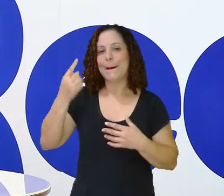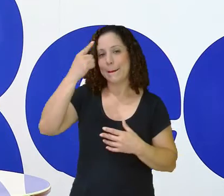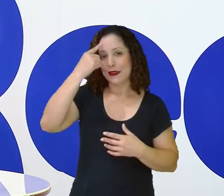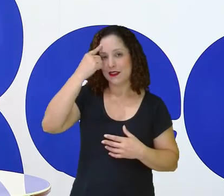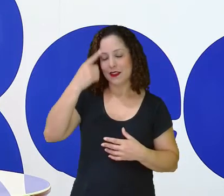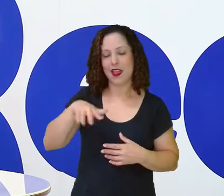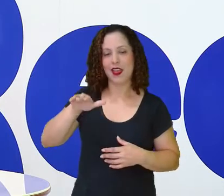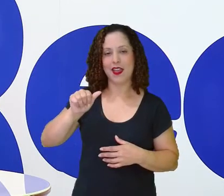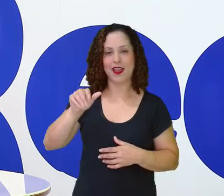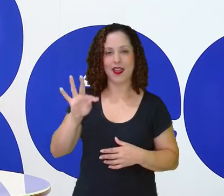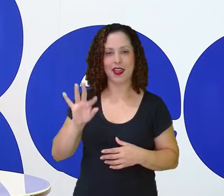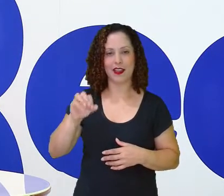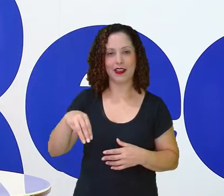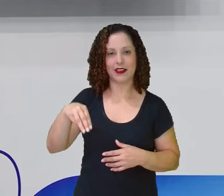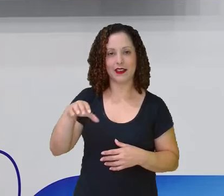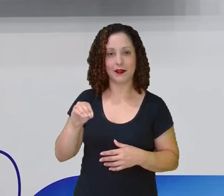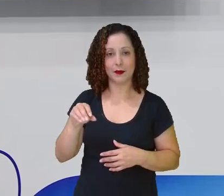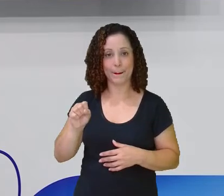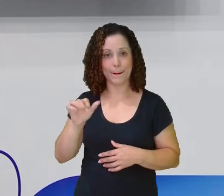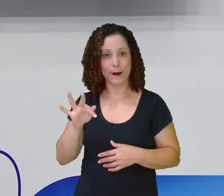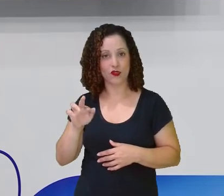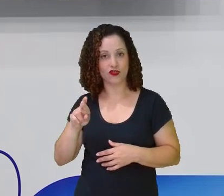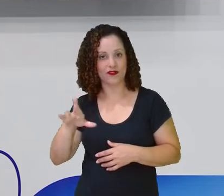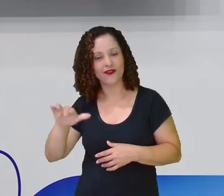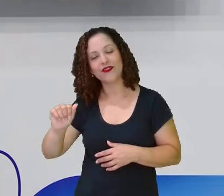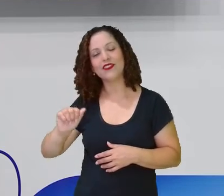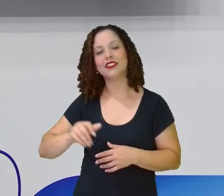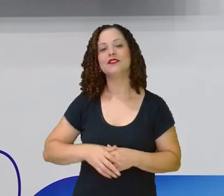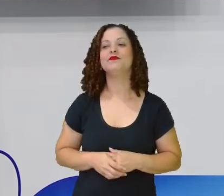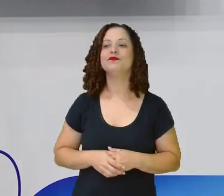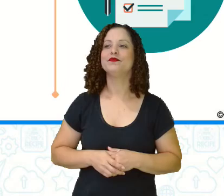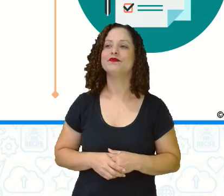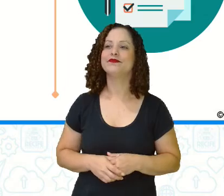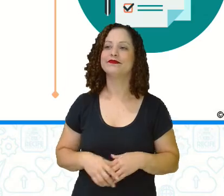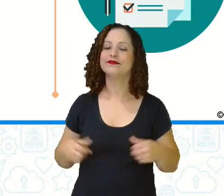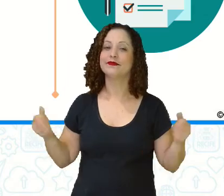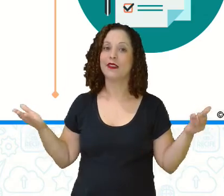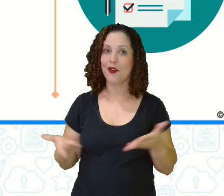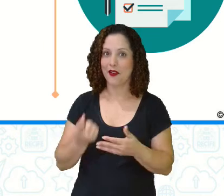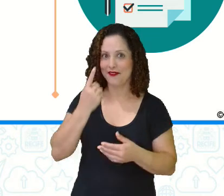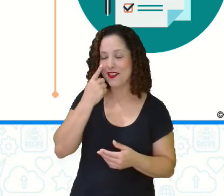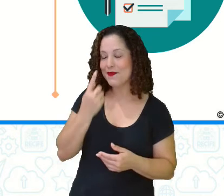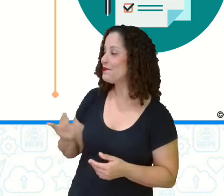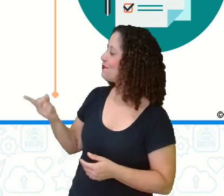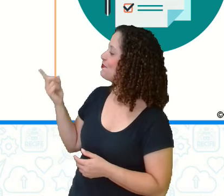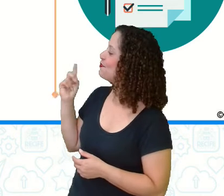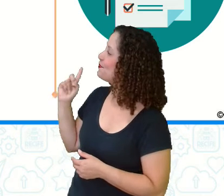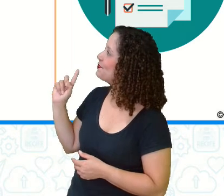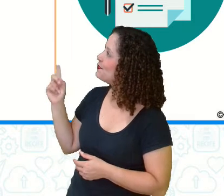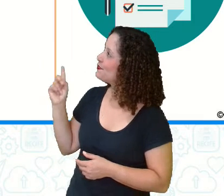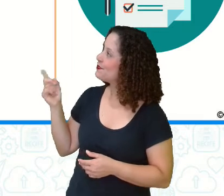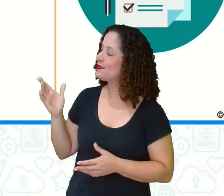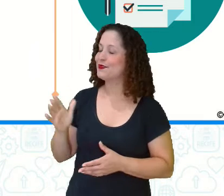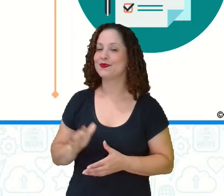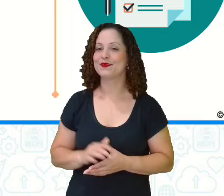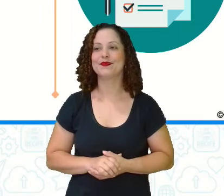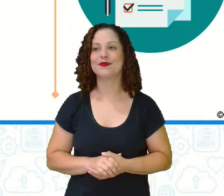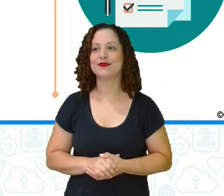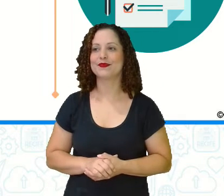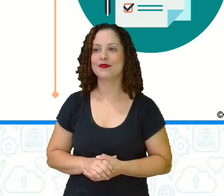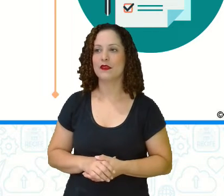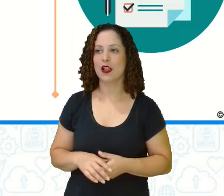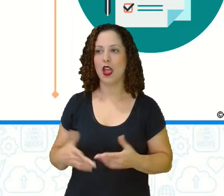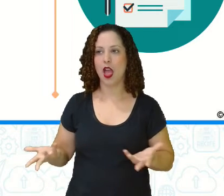atmosfera, beleza? Exatamente. Vamos para a próxima. Se liga aí, diz assim, ó. A crosta terrestre é